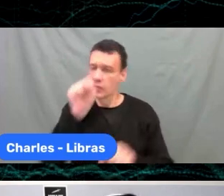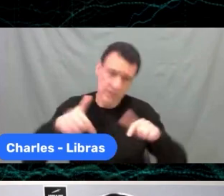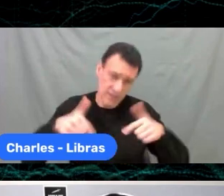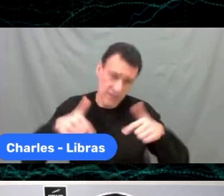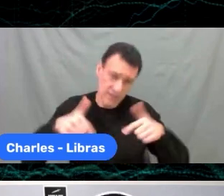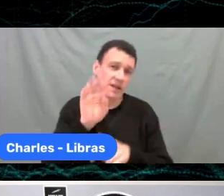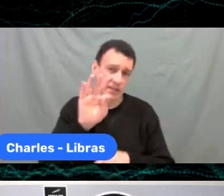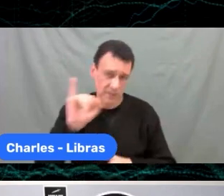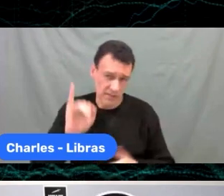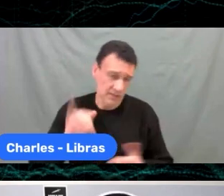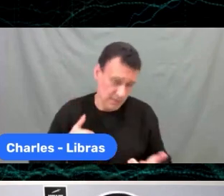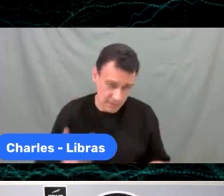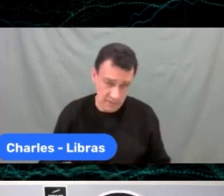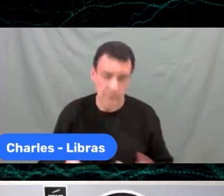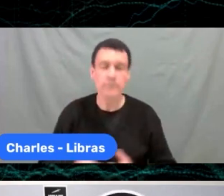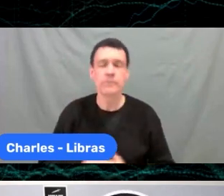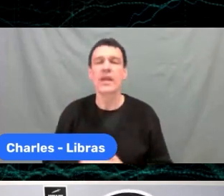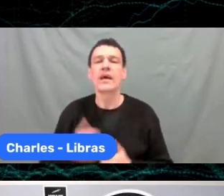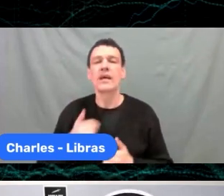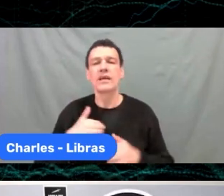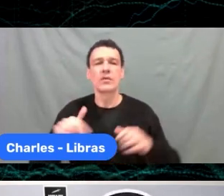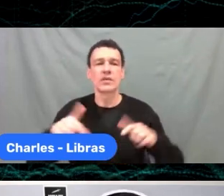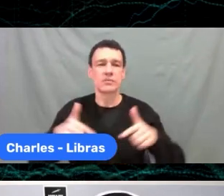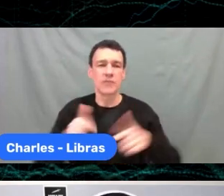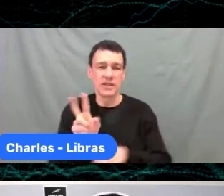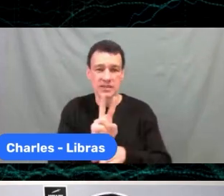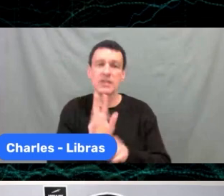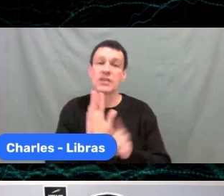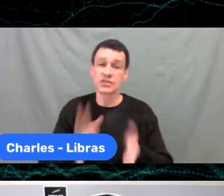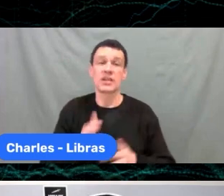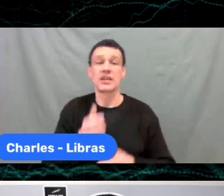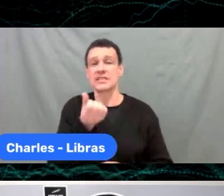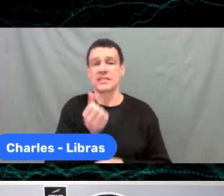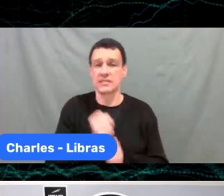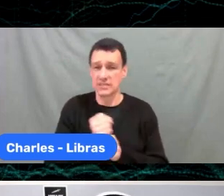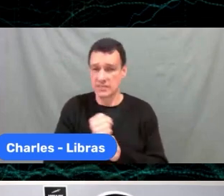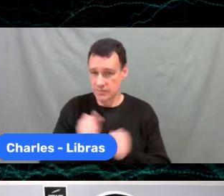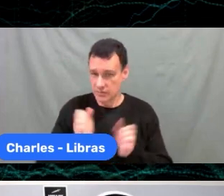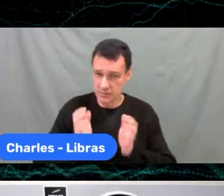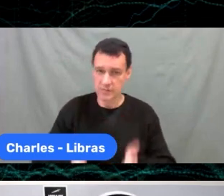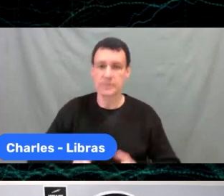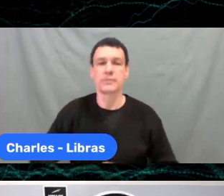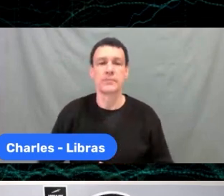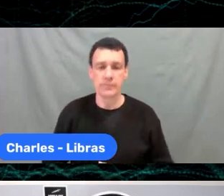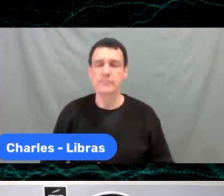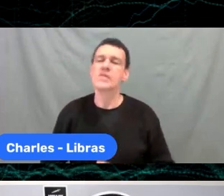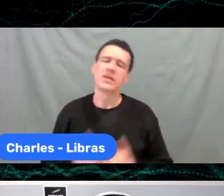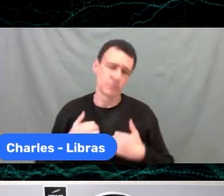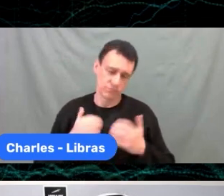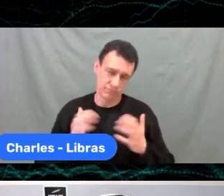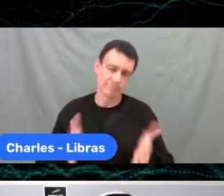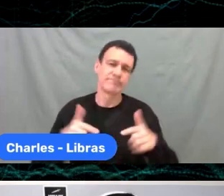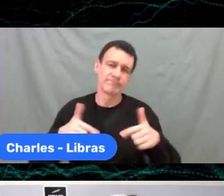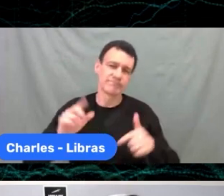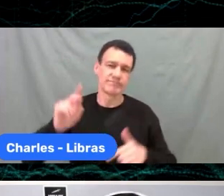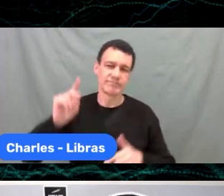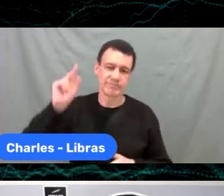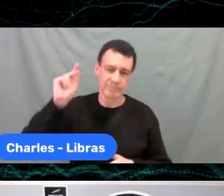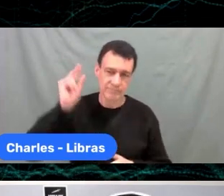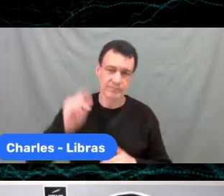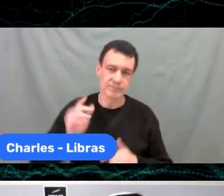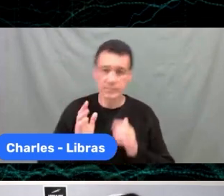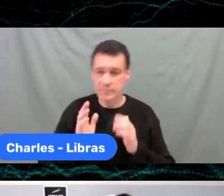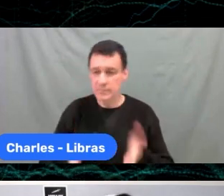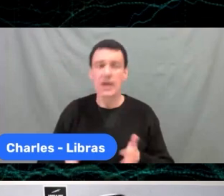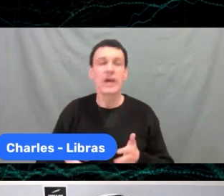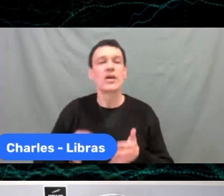só com monitoramento, eu já tenho mais de 6, tá? Então, assim, eu trabalho já com ferramenta de monitoramento há muito tempo. E só com os ABX já é 90% desse